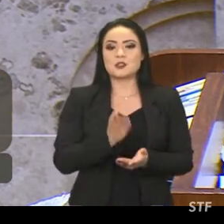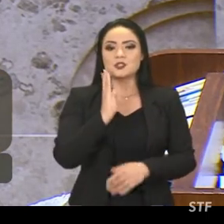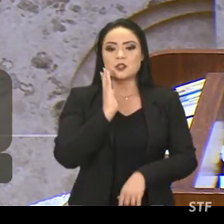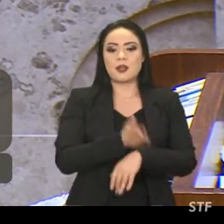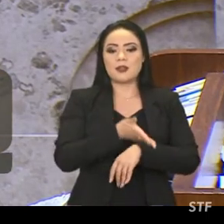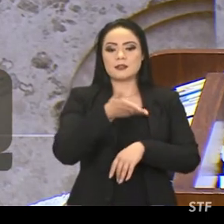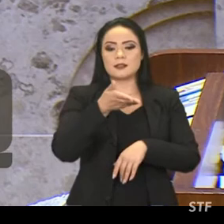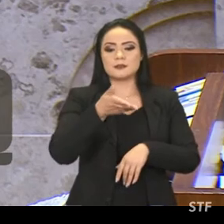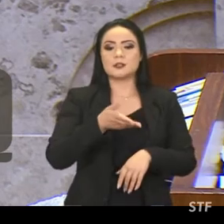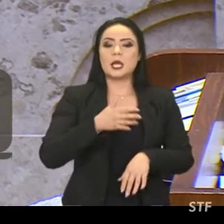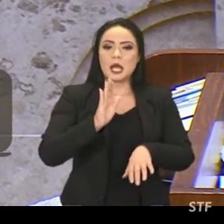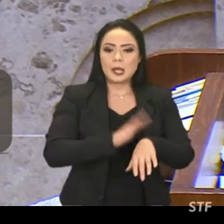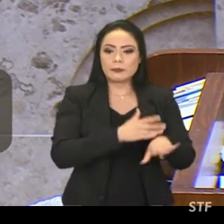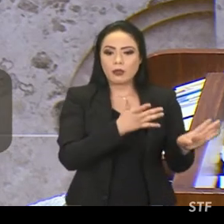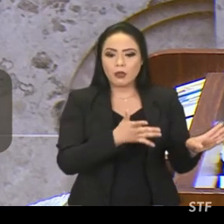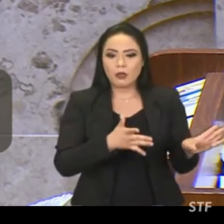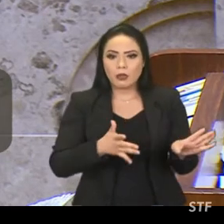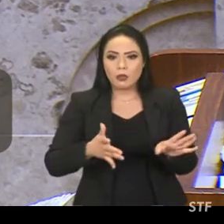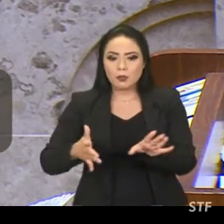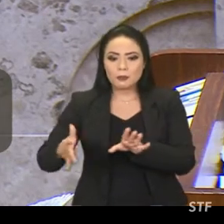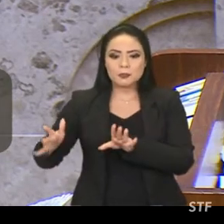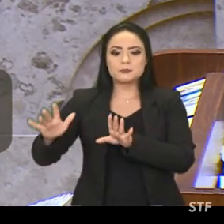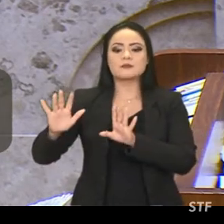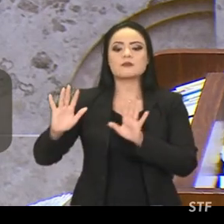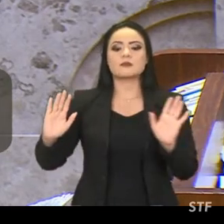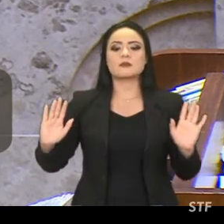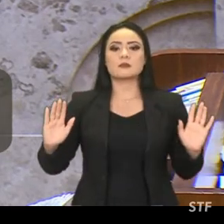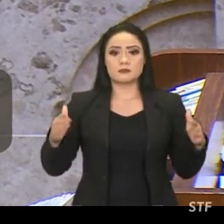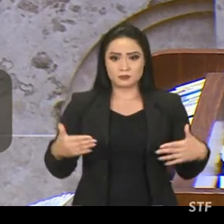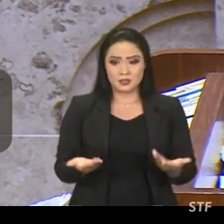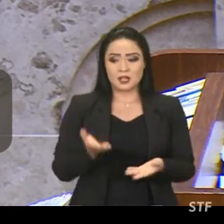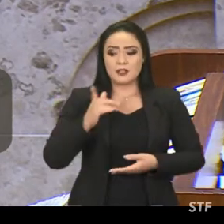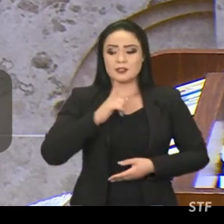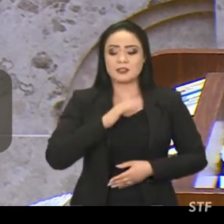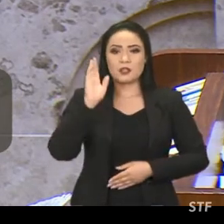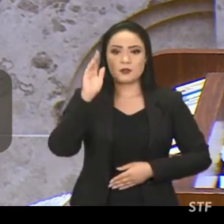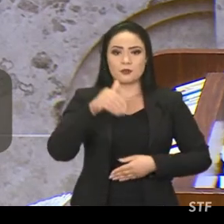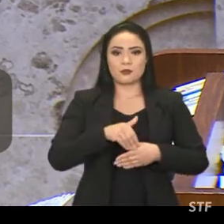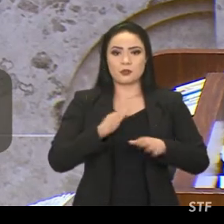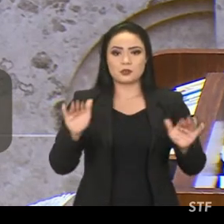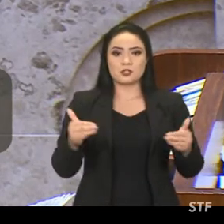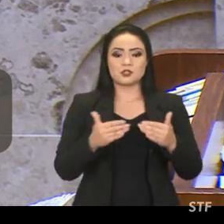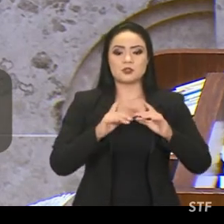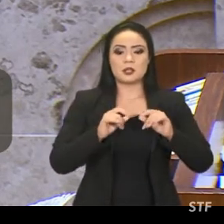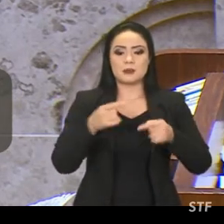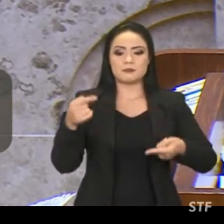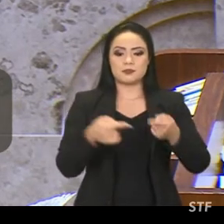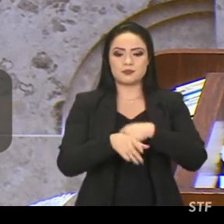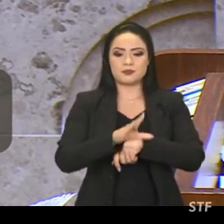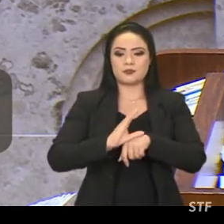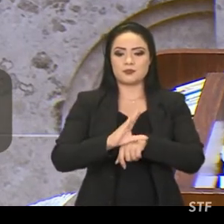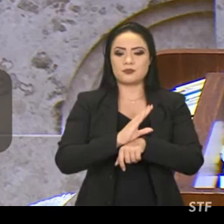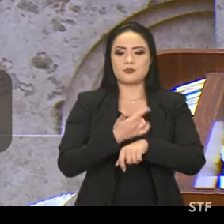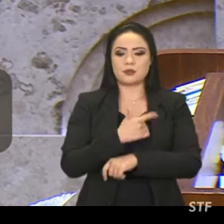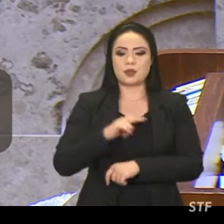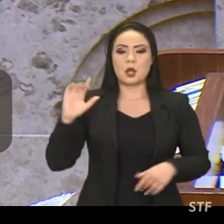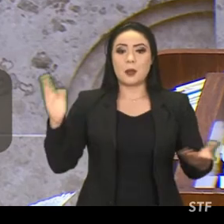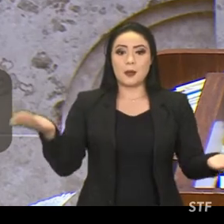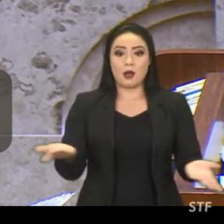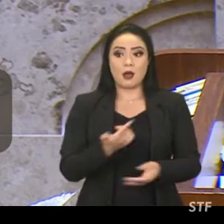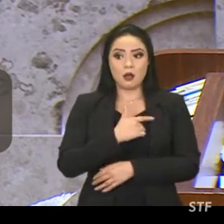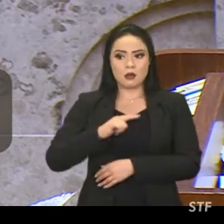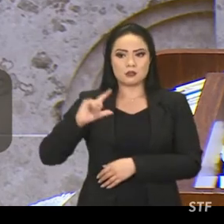tempo passou, nós já houve um voto no sentido da inconstitucionalidade antes do processo voltar aqui